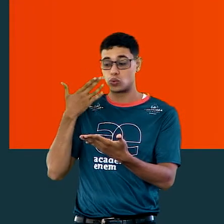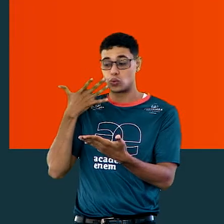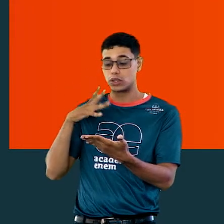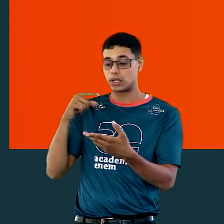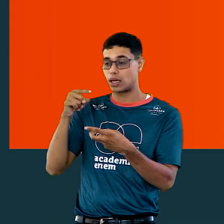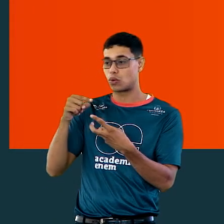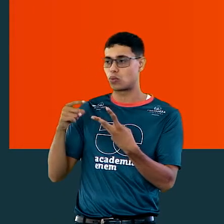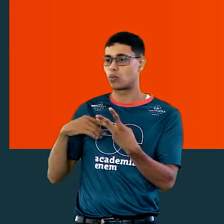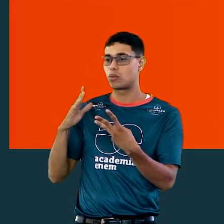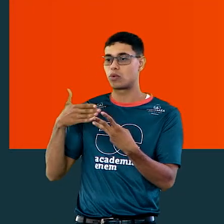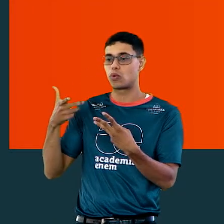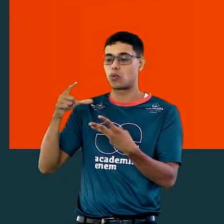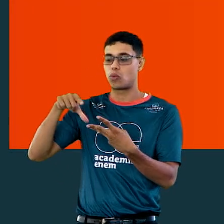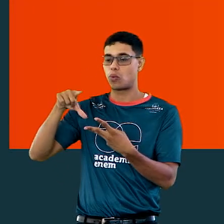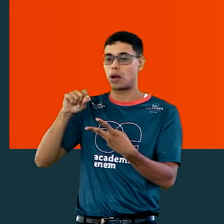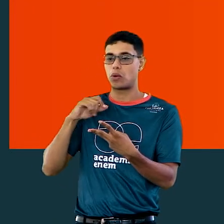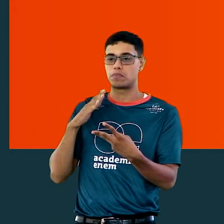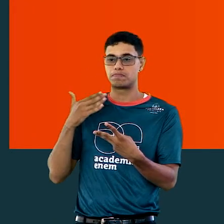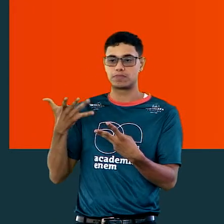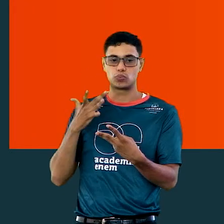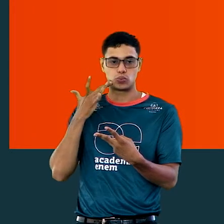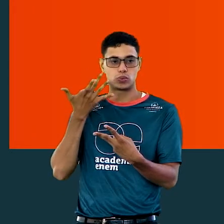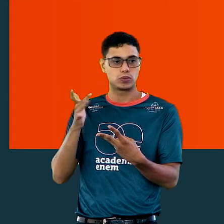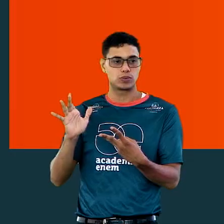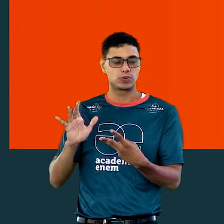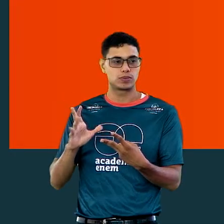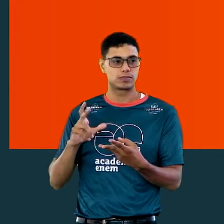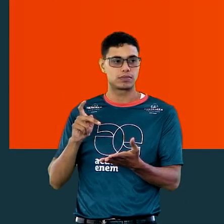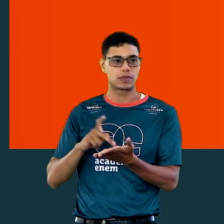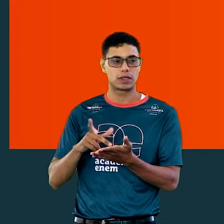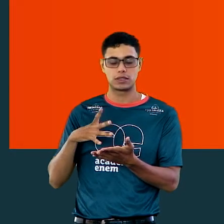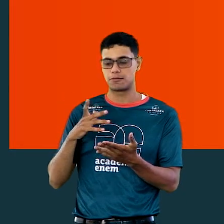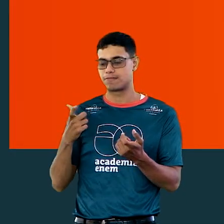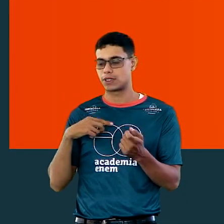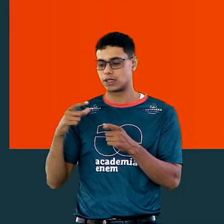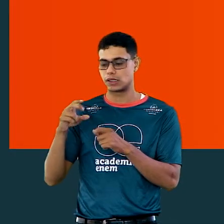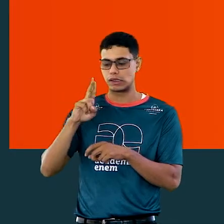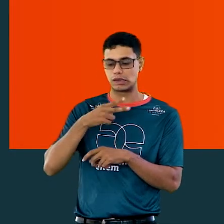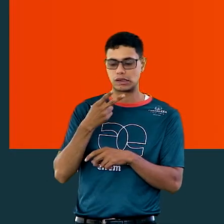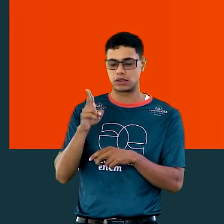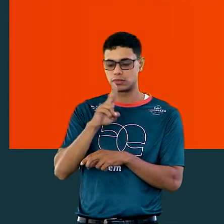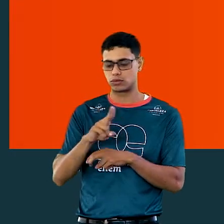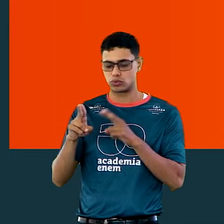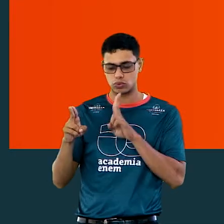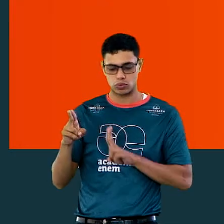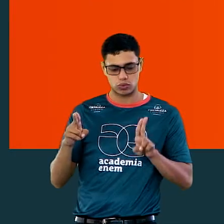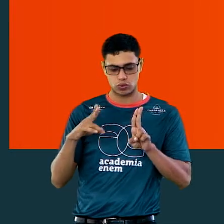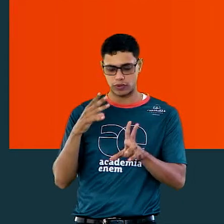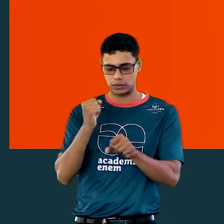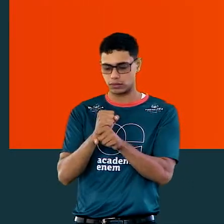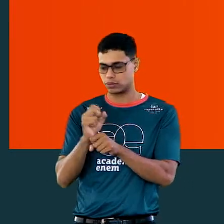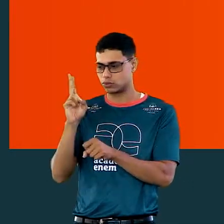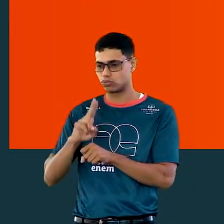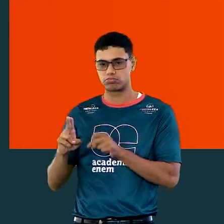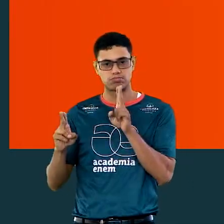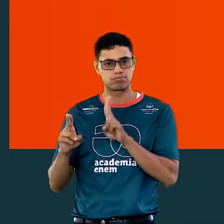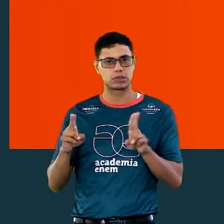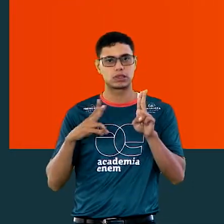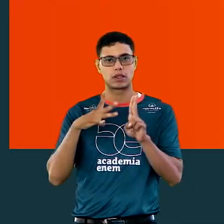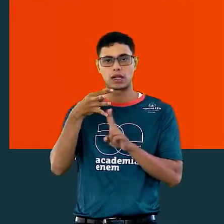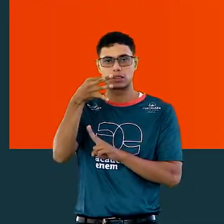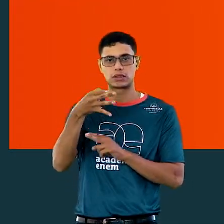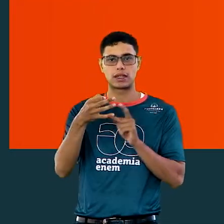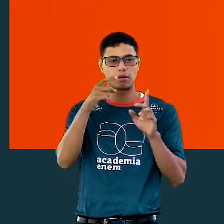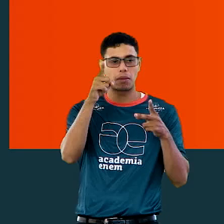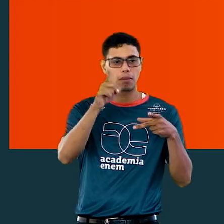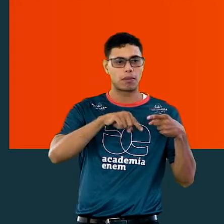usar. Não é assim, não? Aí eu saio colocando as fórmulas, saio colocando os valores. A que der certo eu marco o